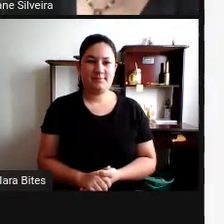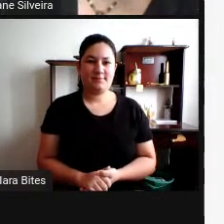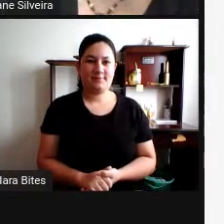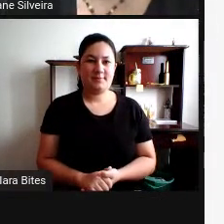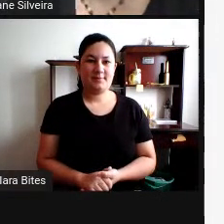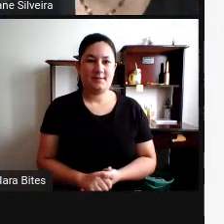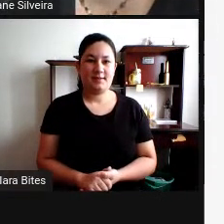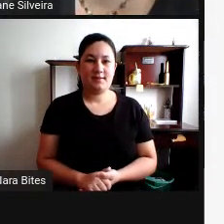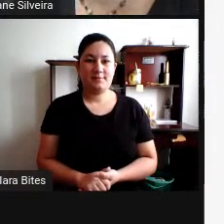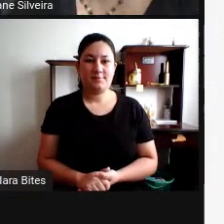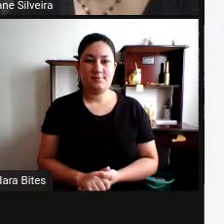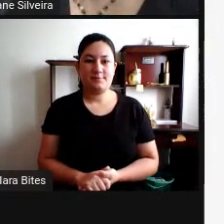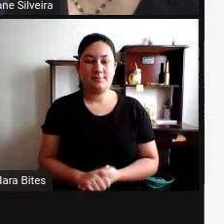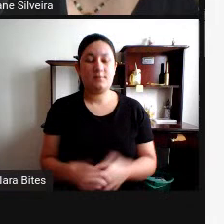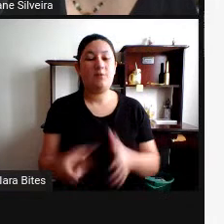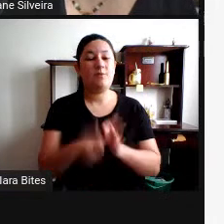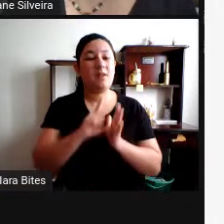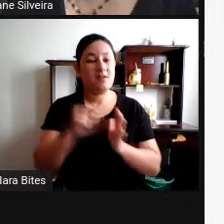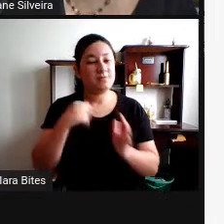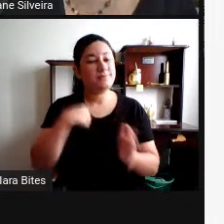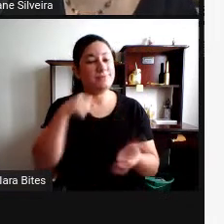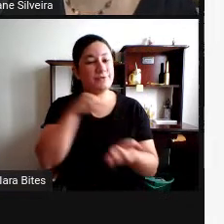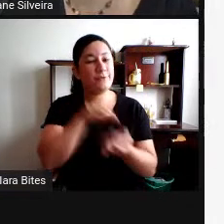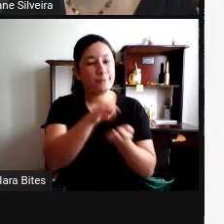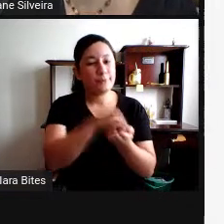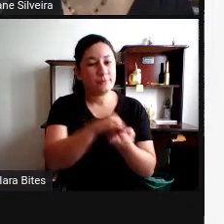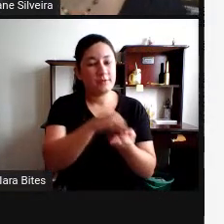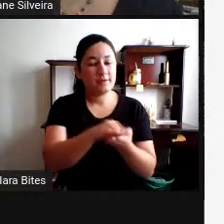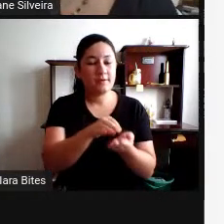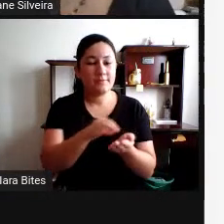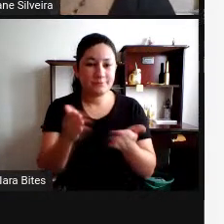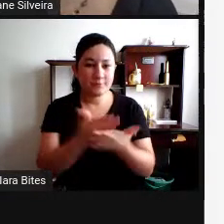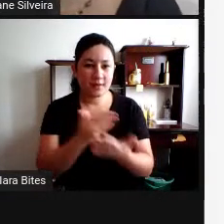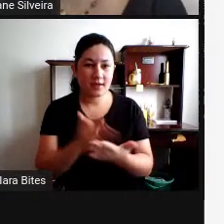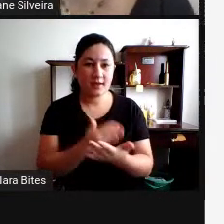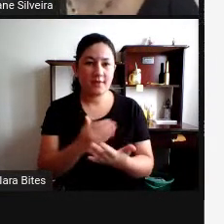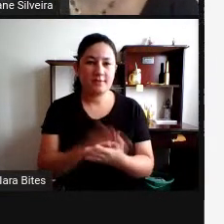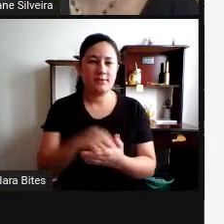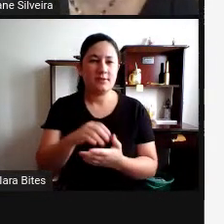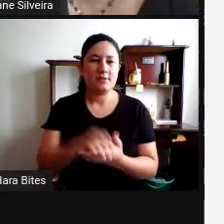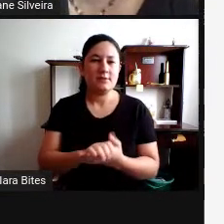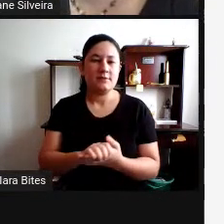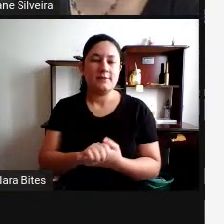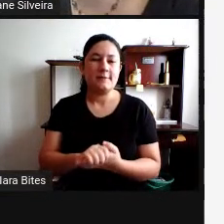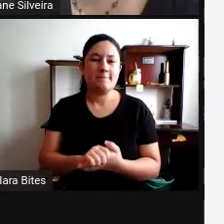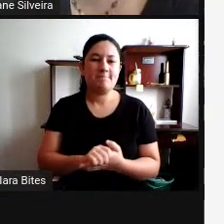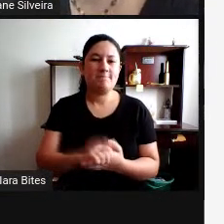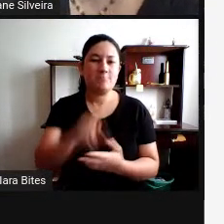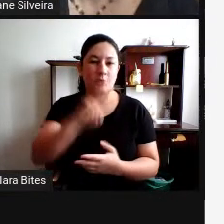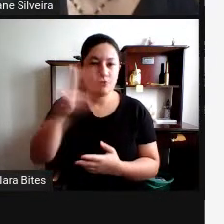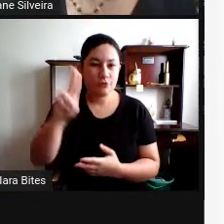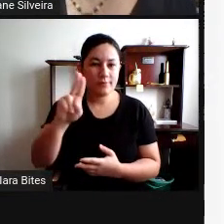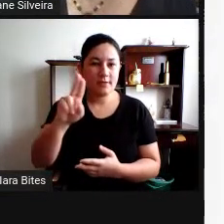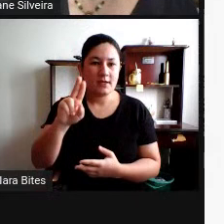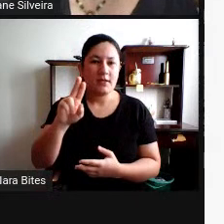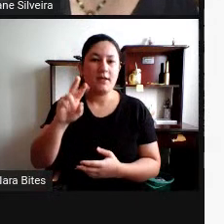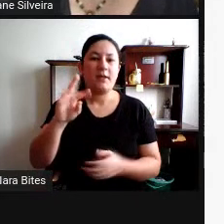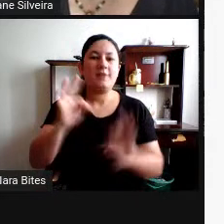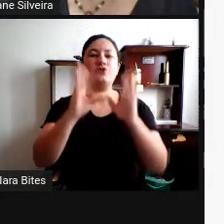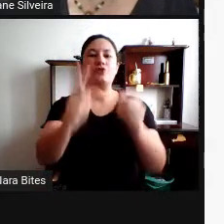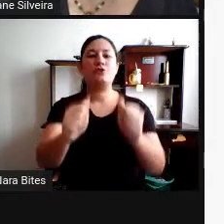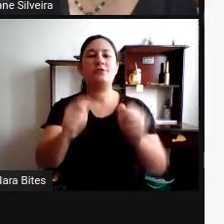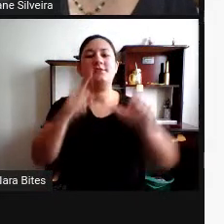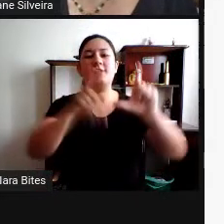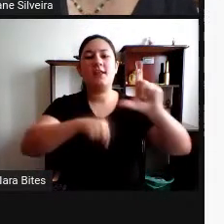O último trabalho que eu tinha publicado numa revista, que é na revista Todas as Letras, o trabalho se